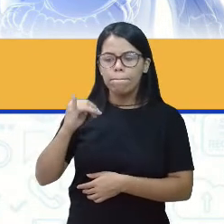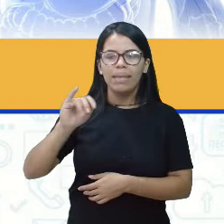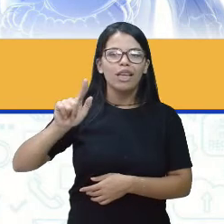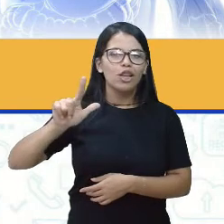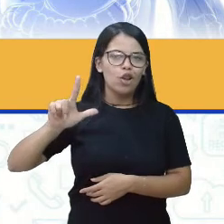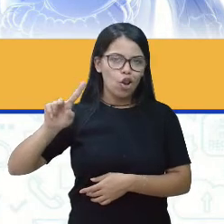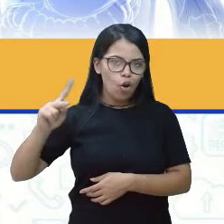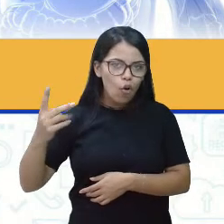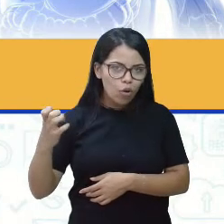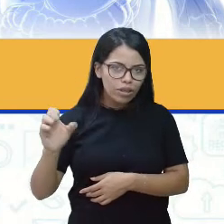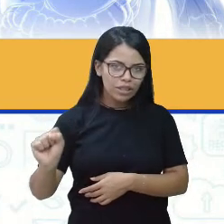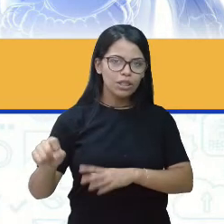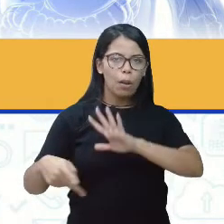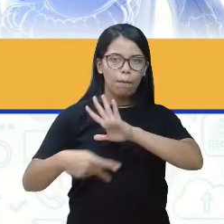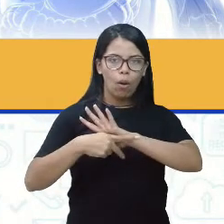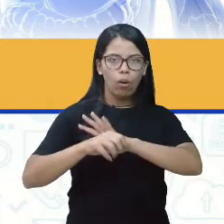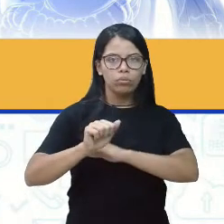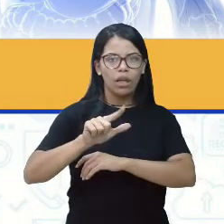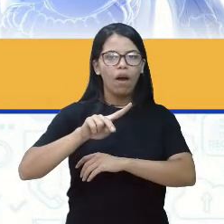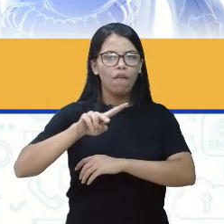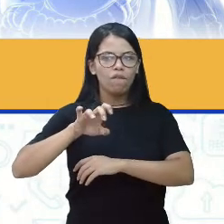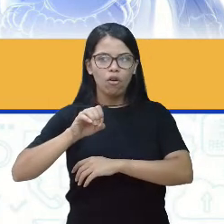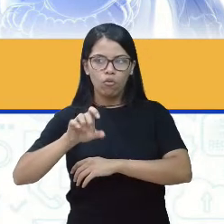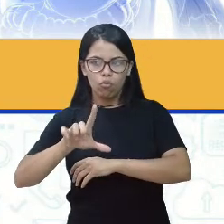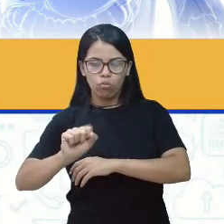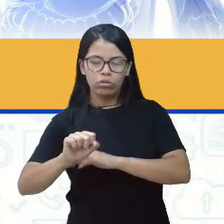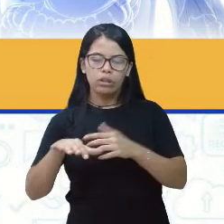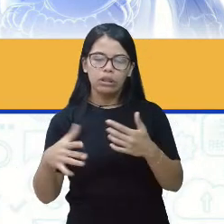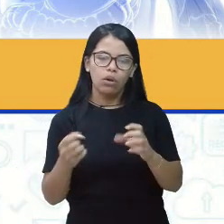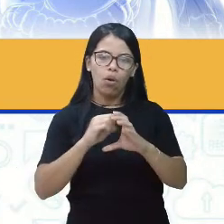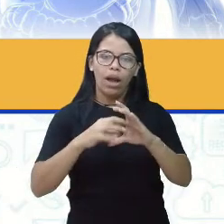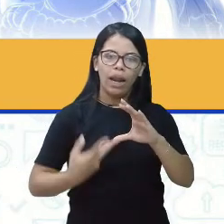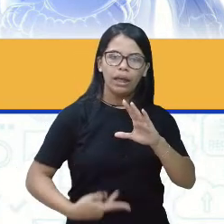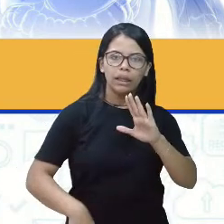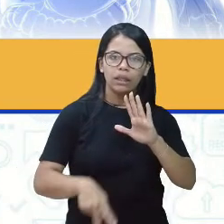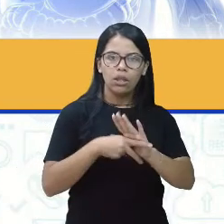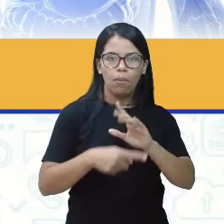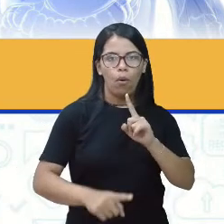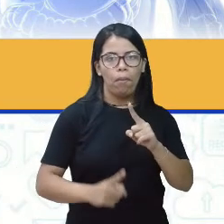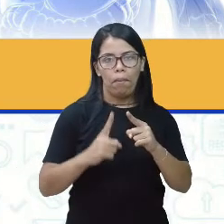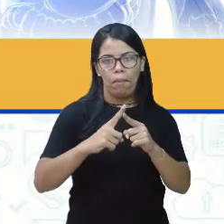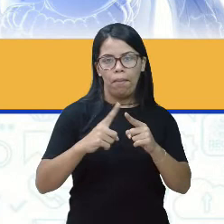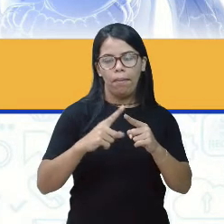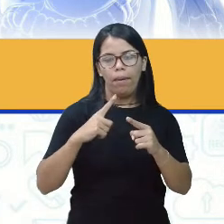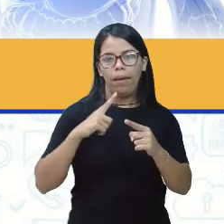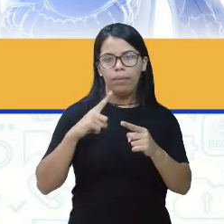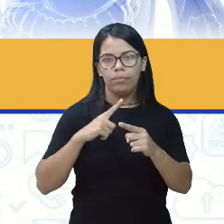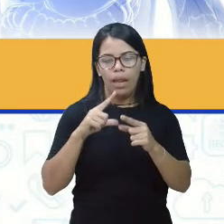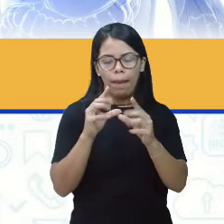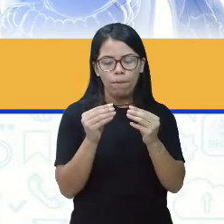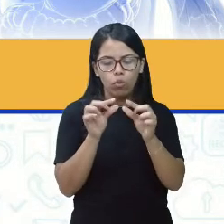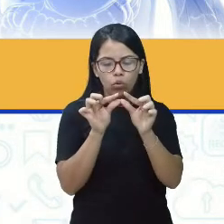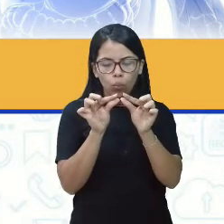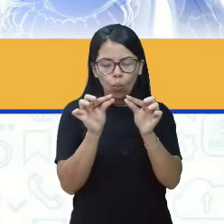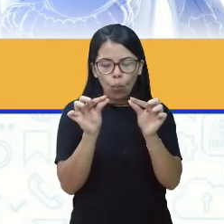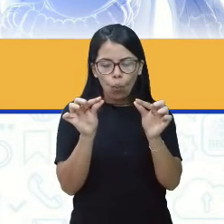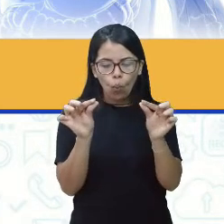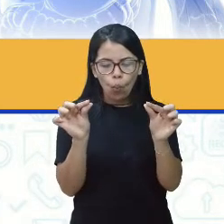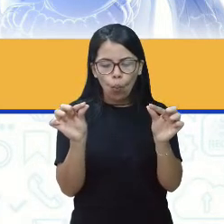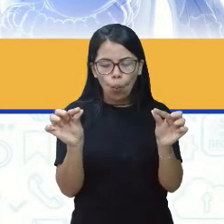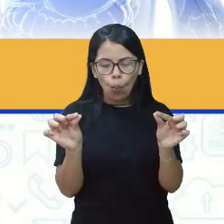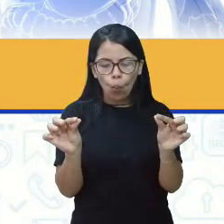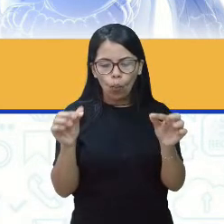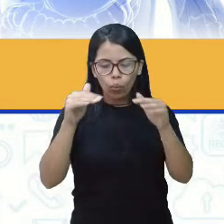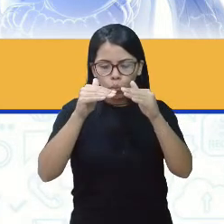algumas características dos alvéolos pulmonares. Primeira característica, né, que essa camada é bem fina, formada por uma